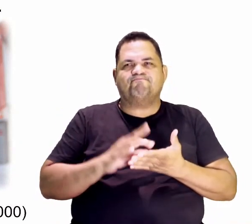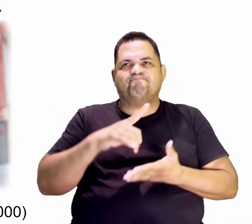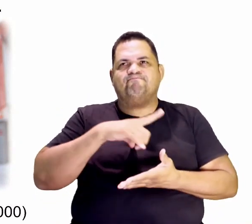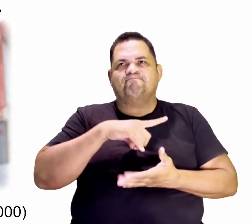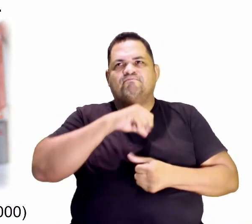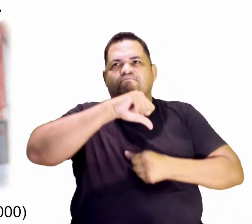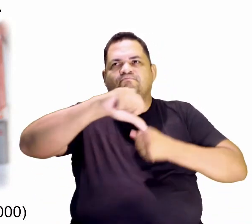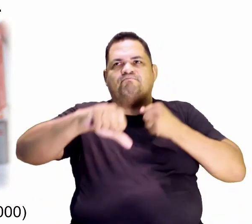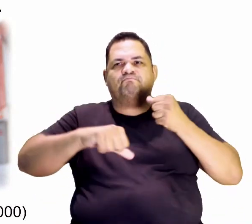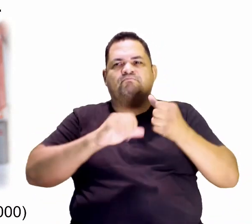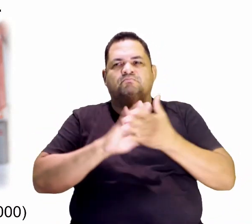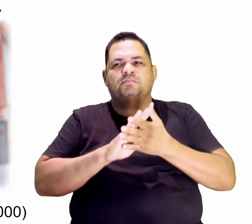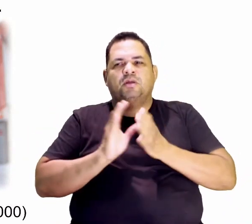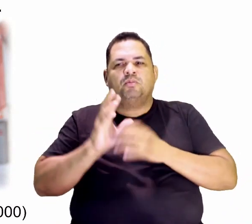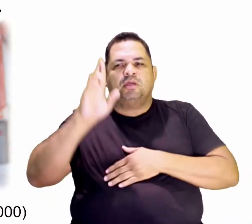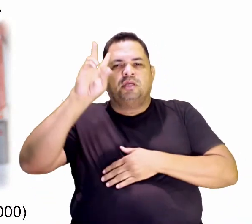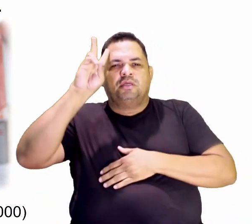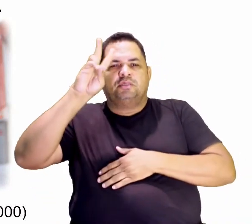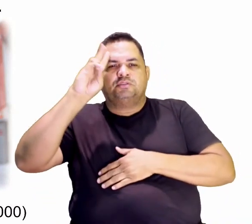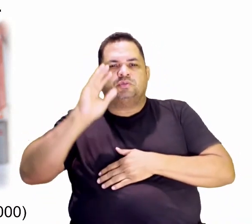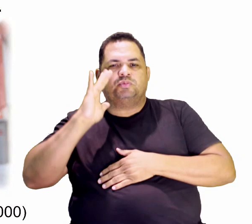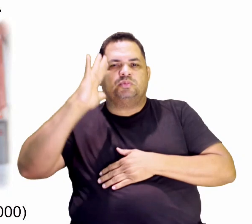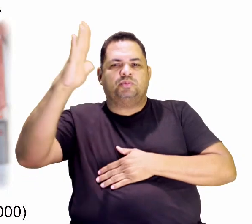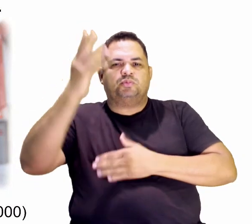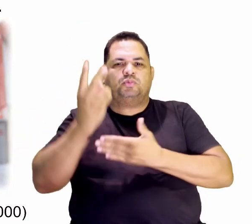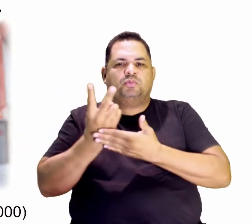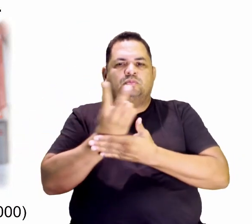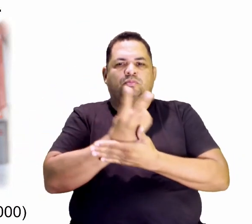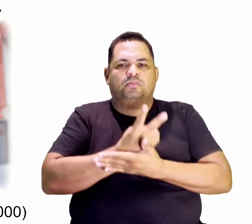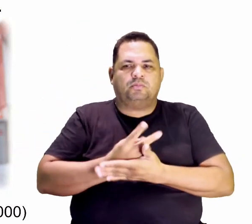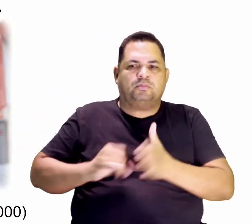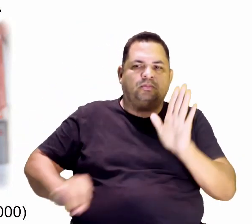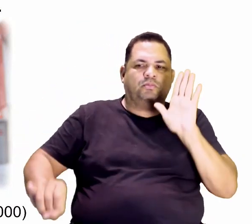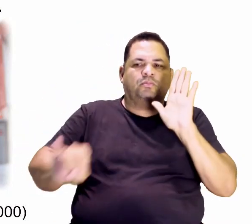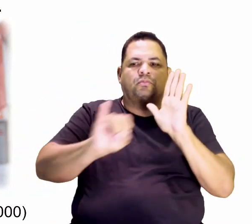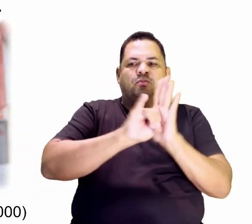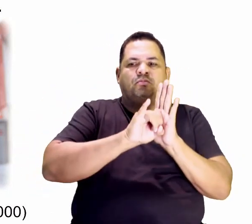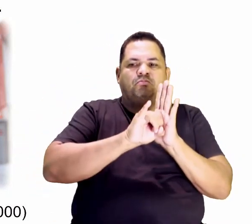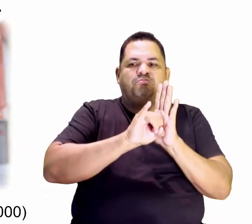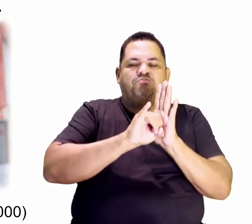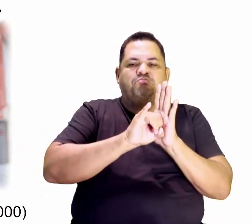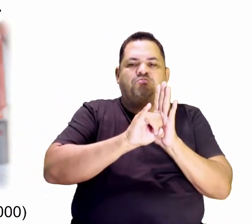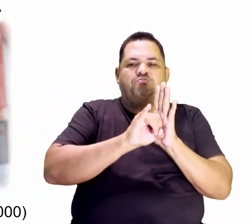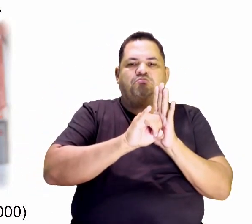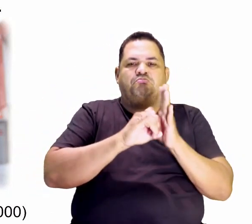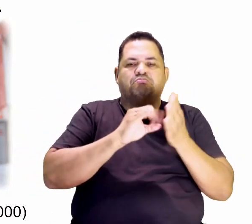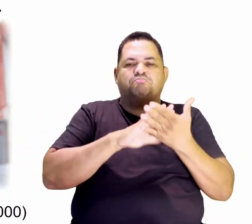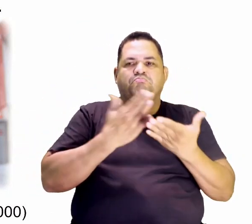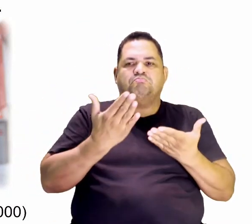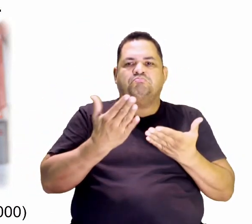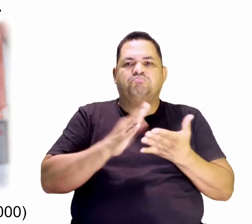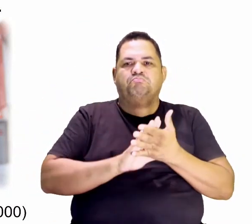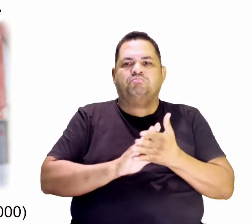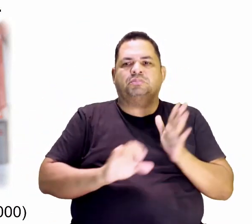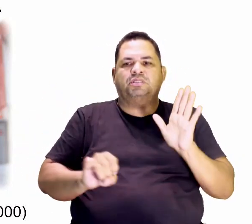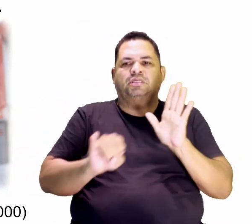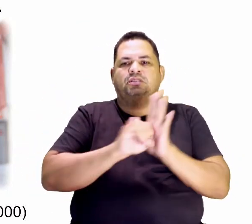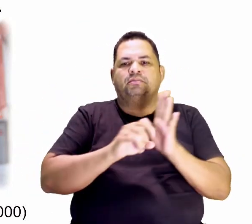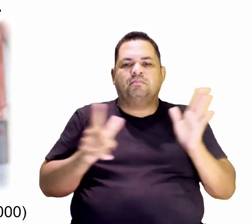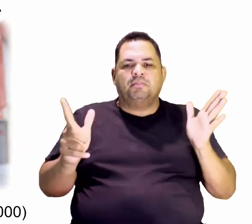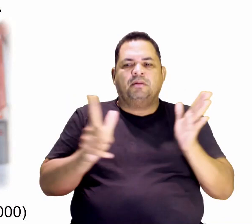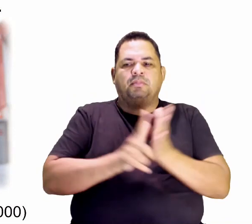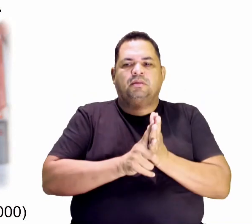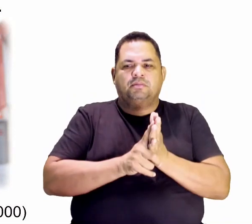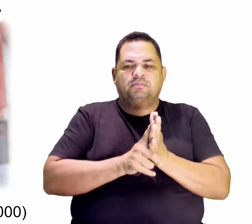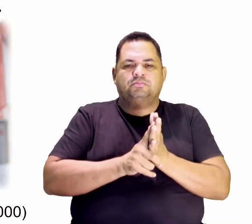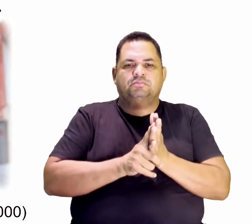enredo imaginário, certo? Buscando aí uma identidade de papel. Quando eu digo essa identidade de papel, o que eu estou vendo? Eu